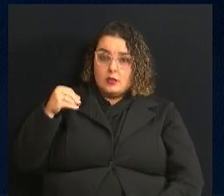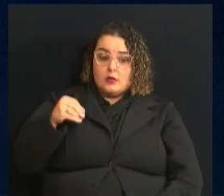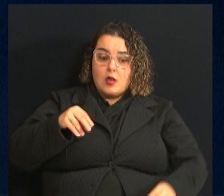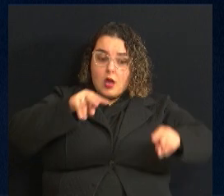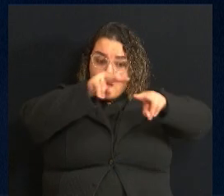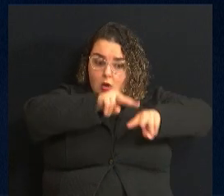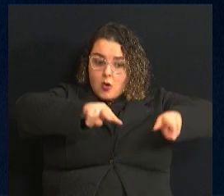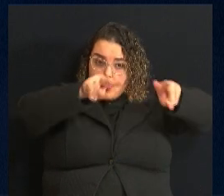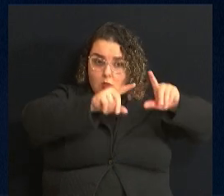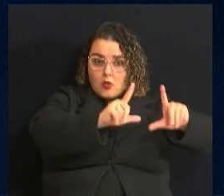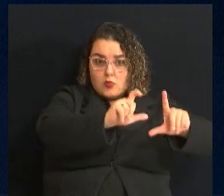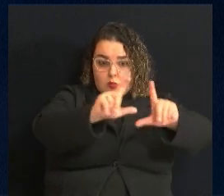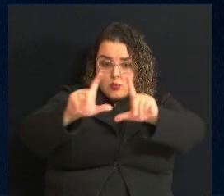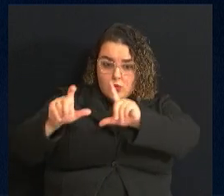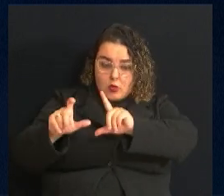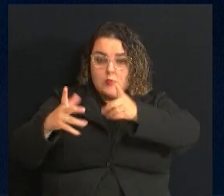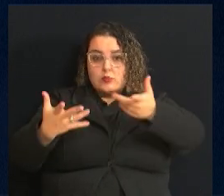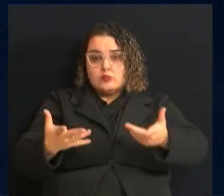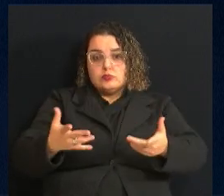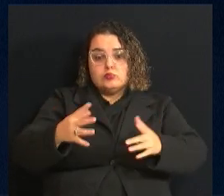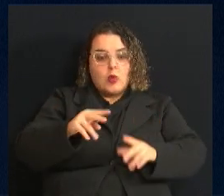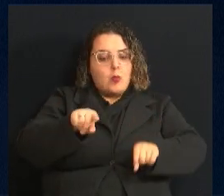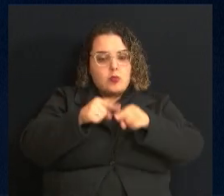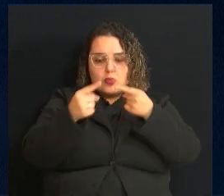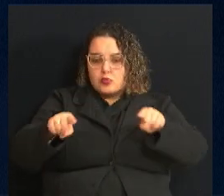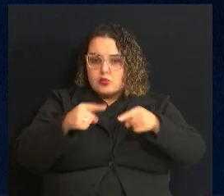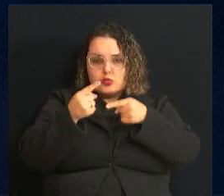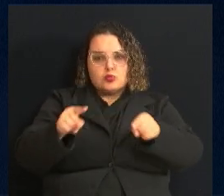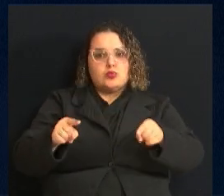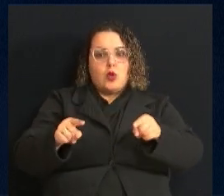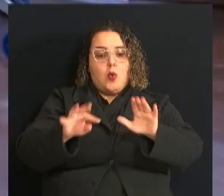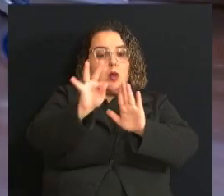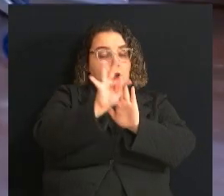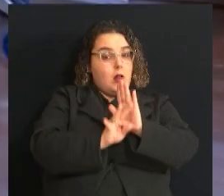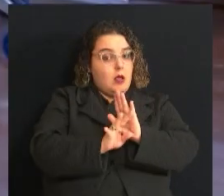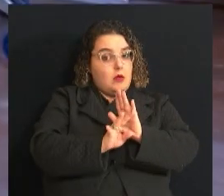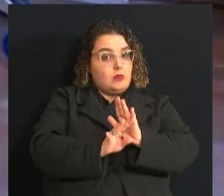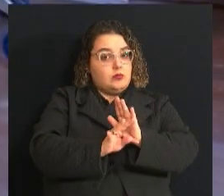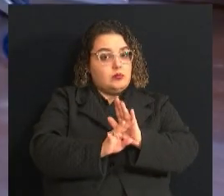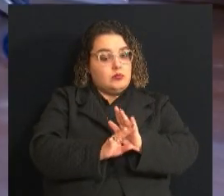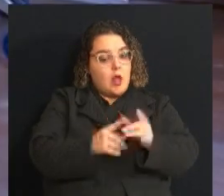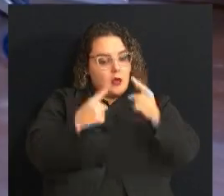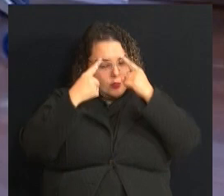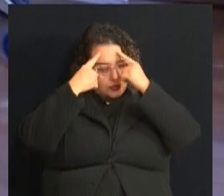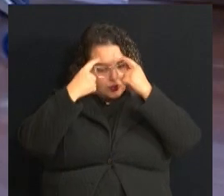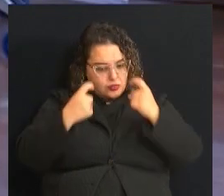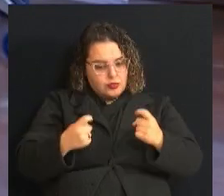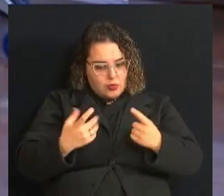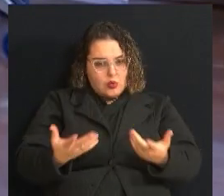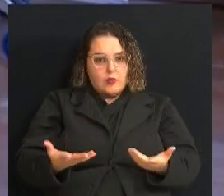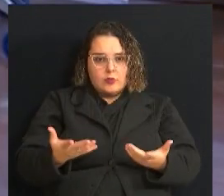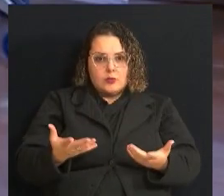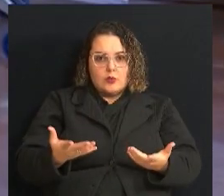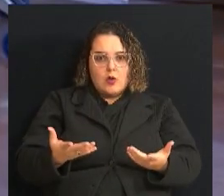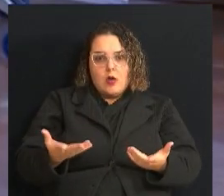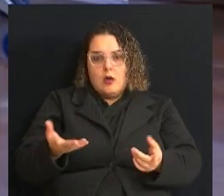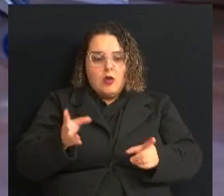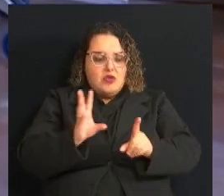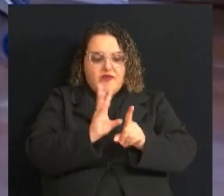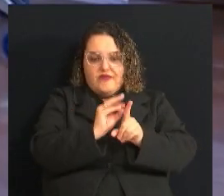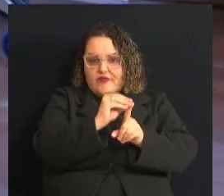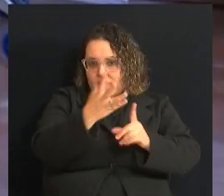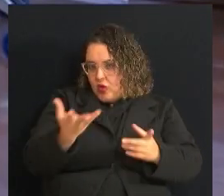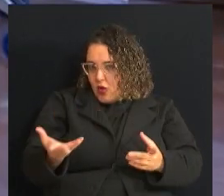imagens, músicas ou textos de cunho pornográfico ou obsceno. Esse final de semana, por exemplo, eu recebi